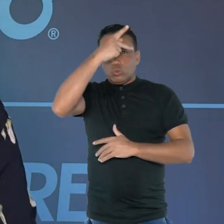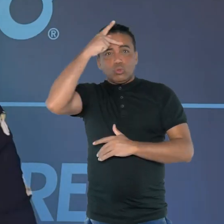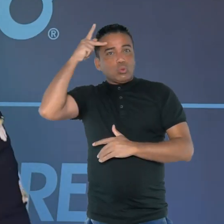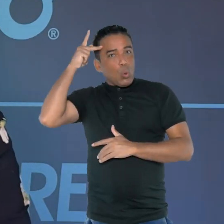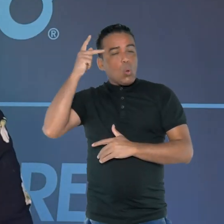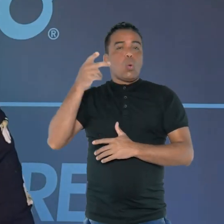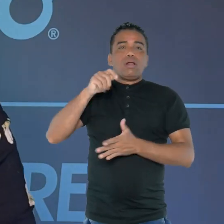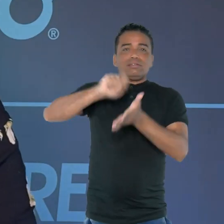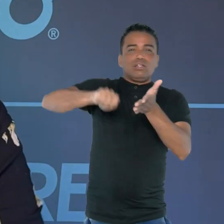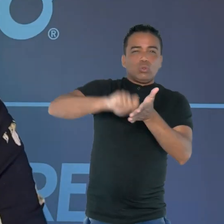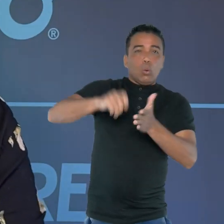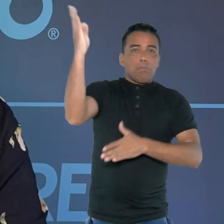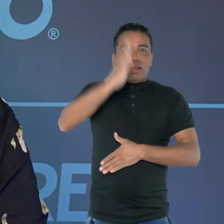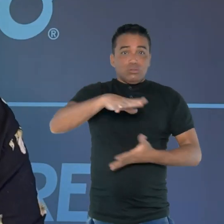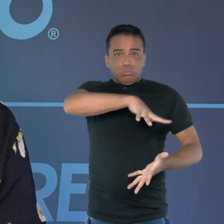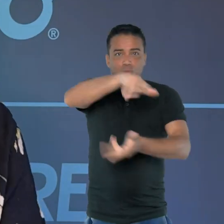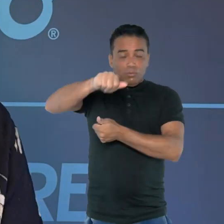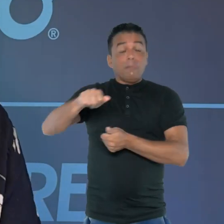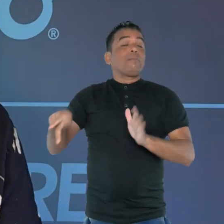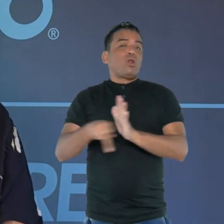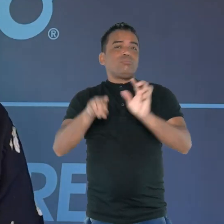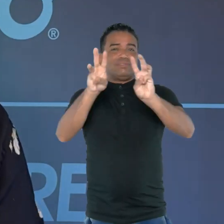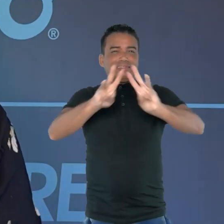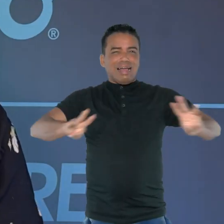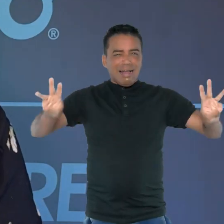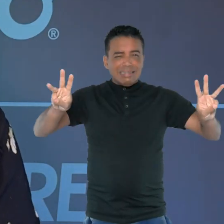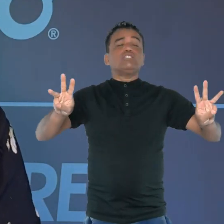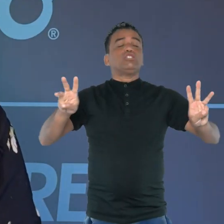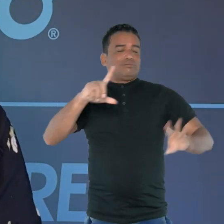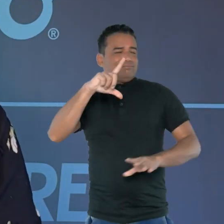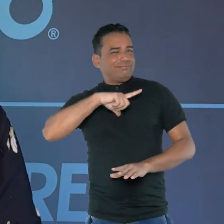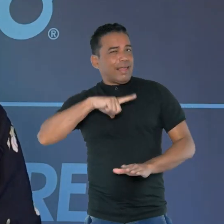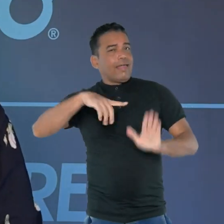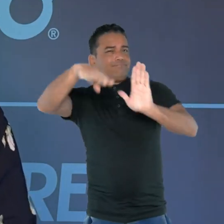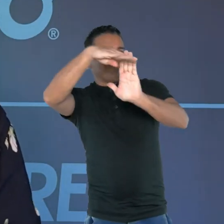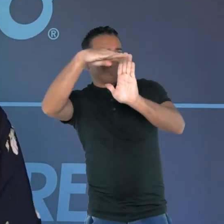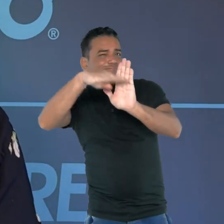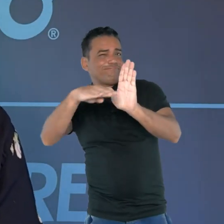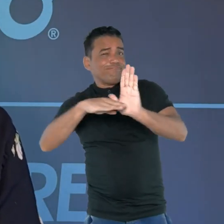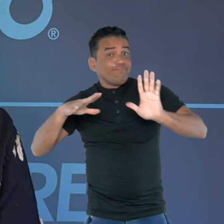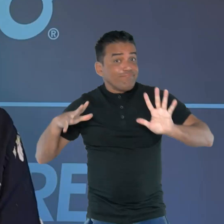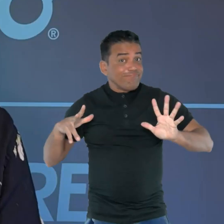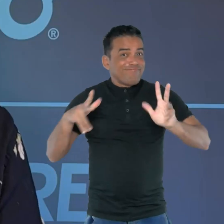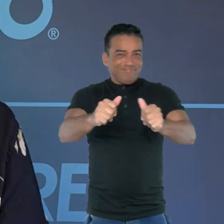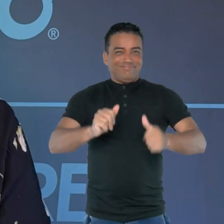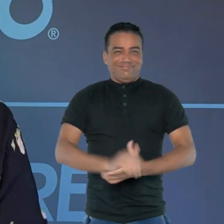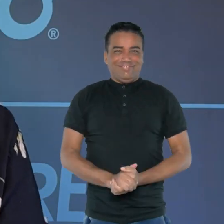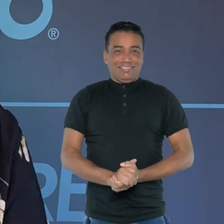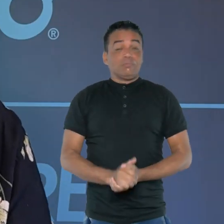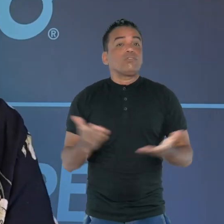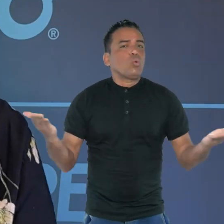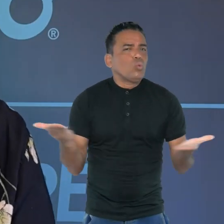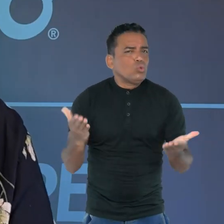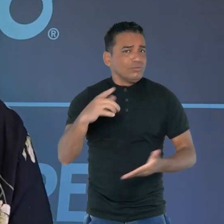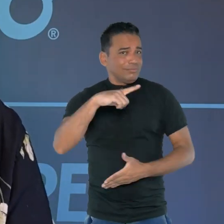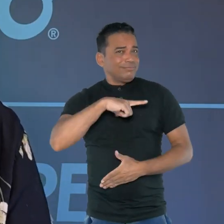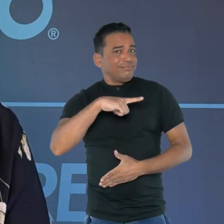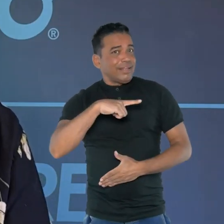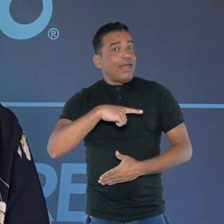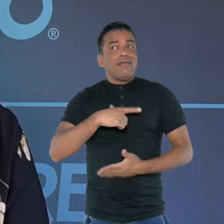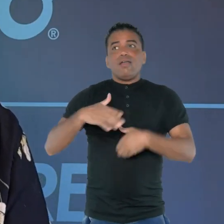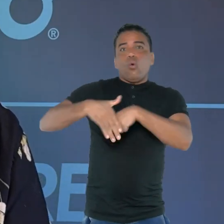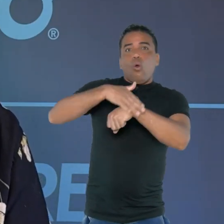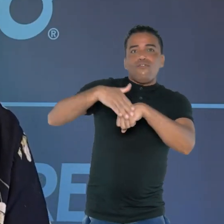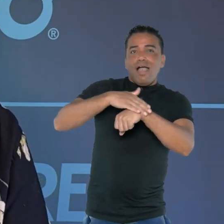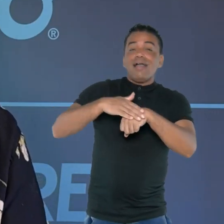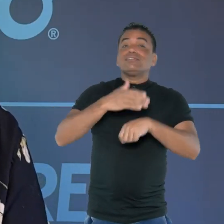Brasil e do mundo. No nosso site, sempreumpapo.com.br, você encontra toda a nossa programação. Hoje, nós vamos conversar